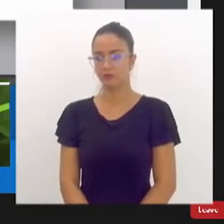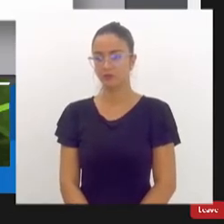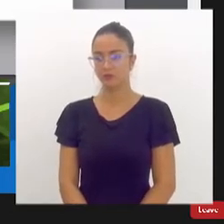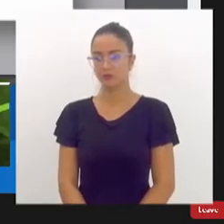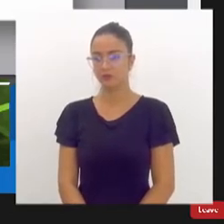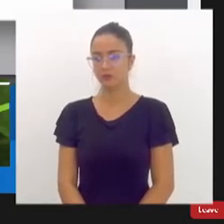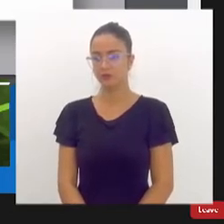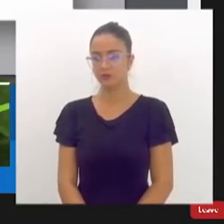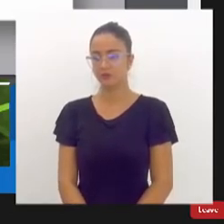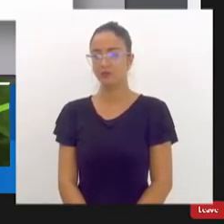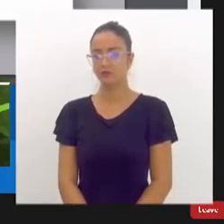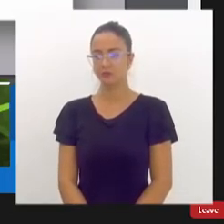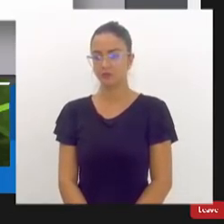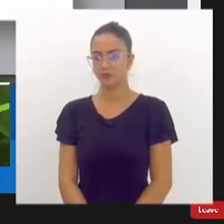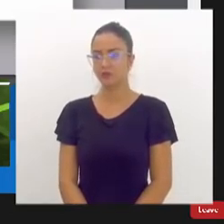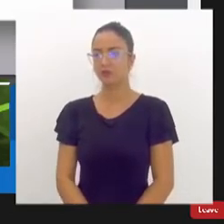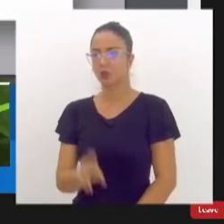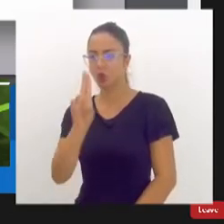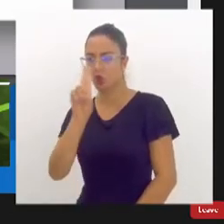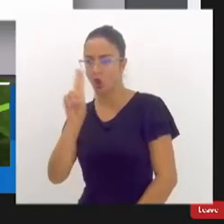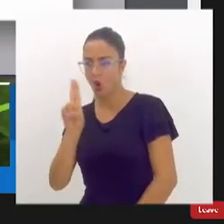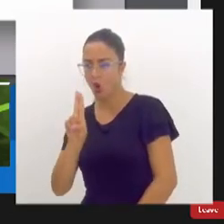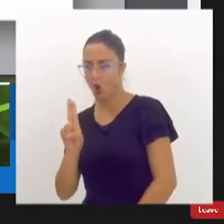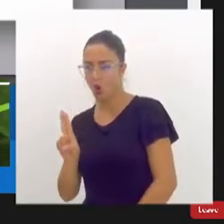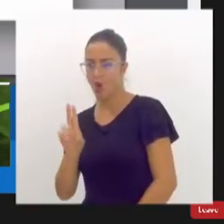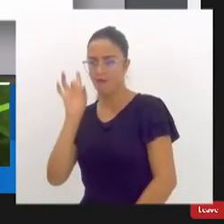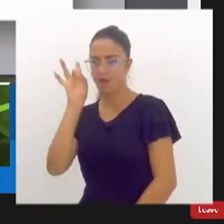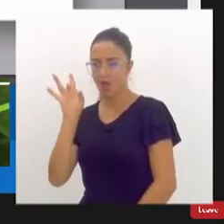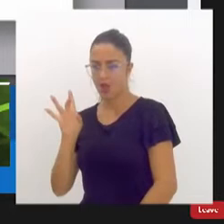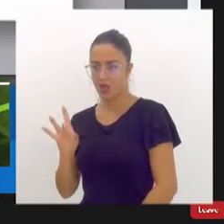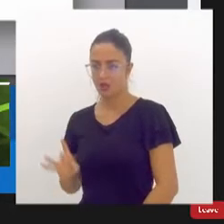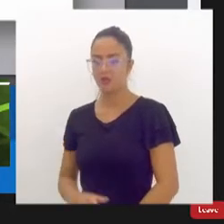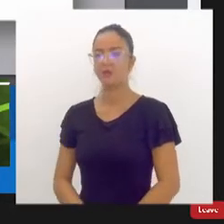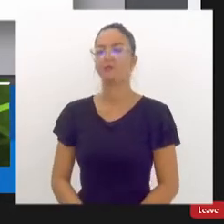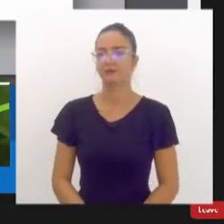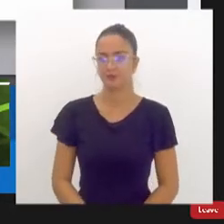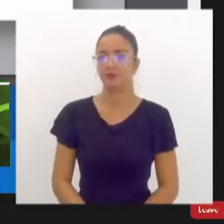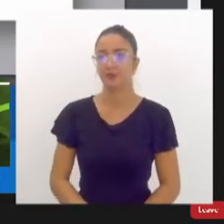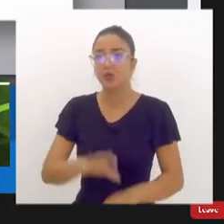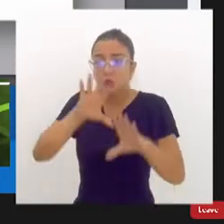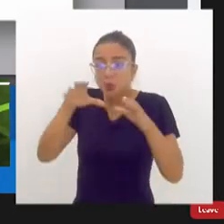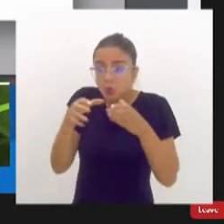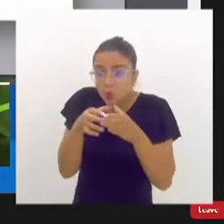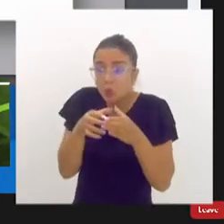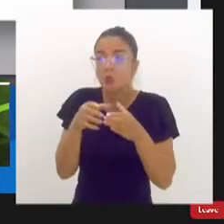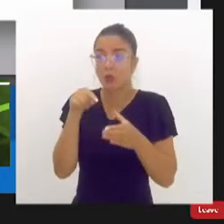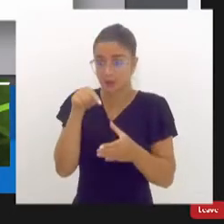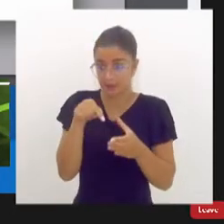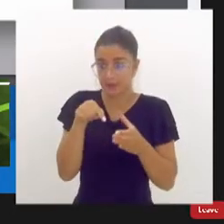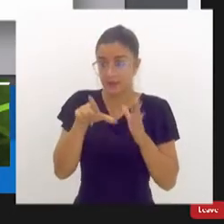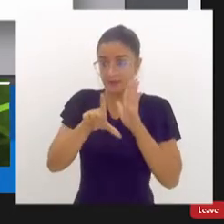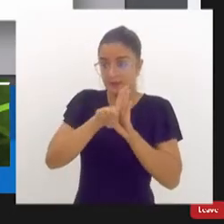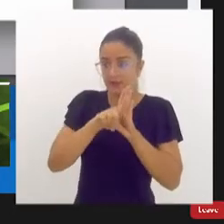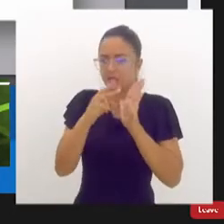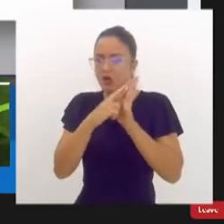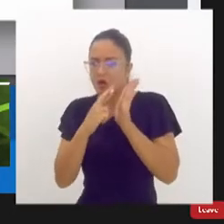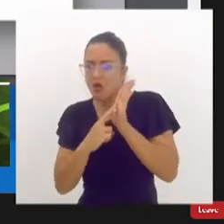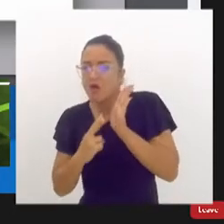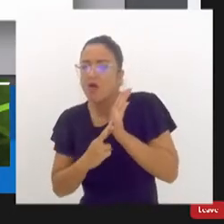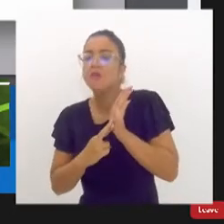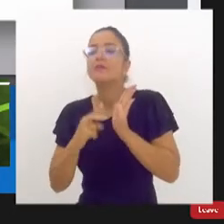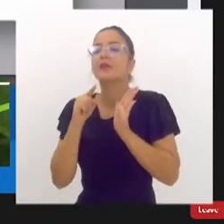e Roberto da Silva Santos. A Comissão de Legislação e Normas, além da missão